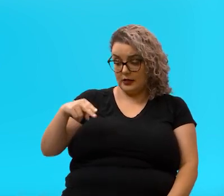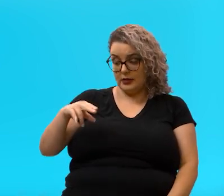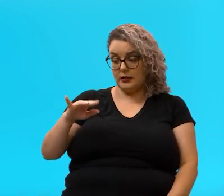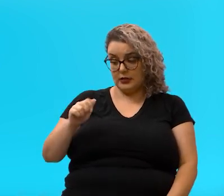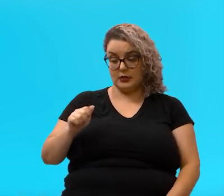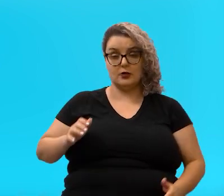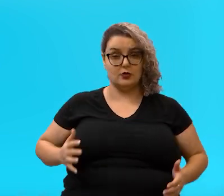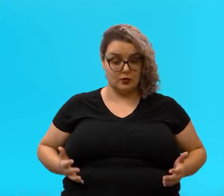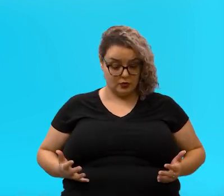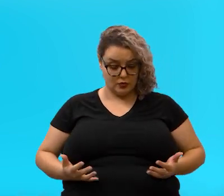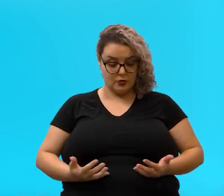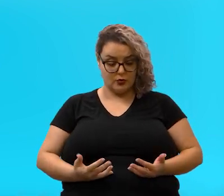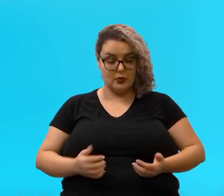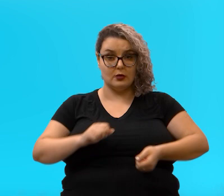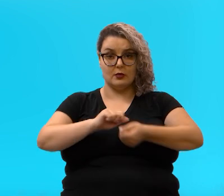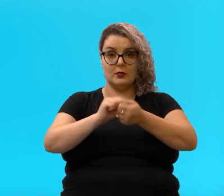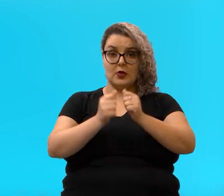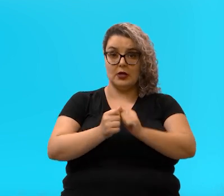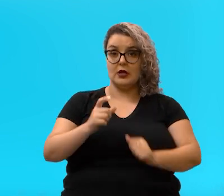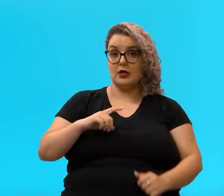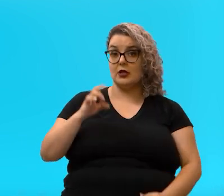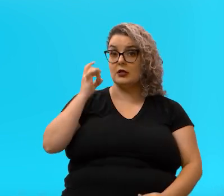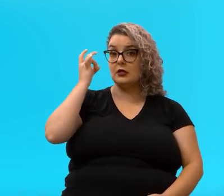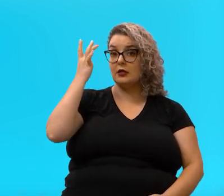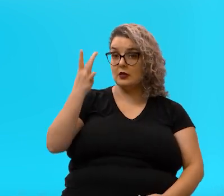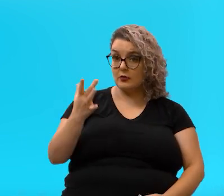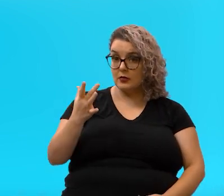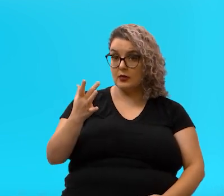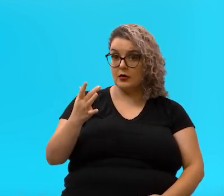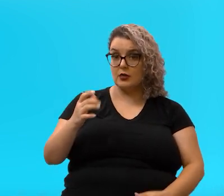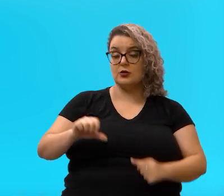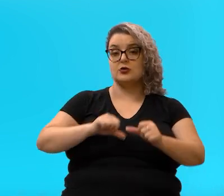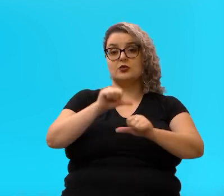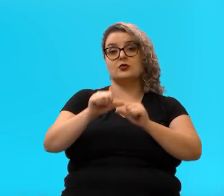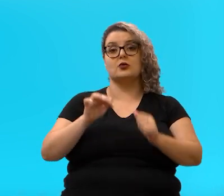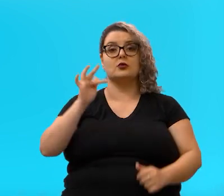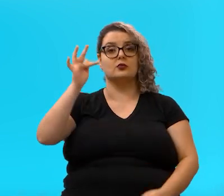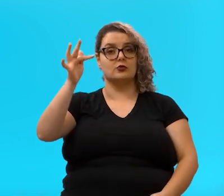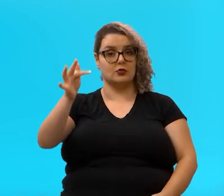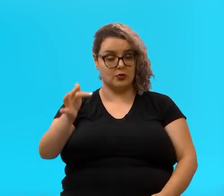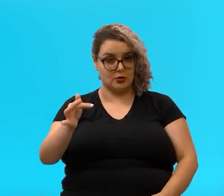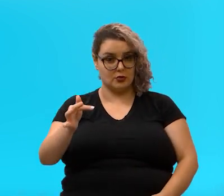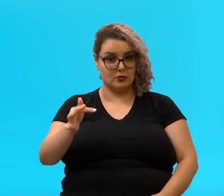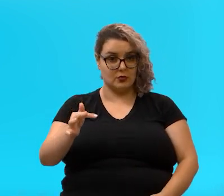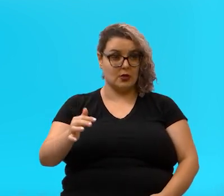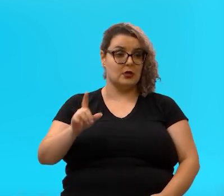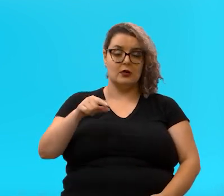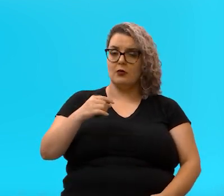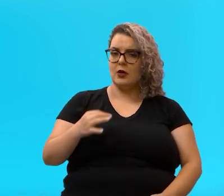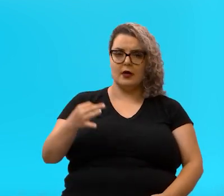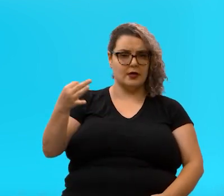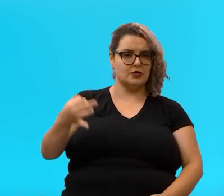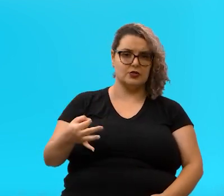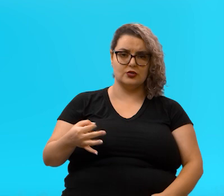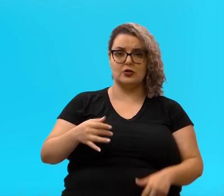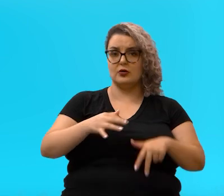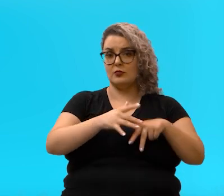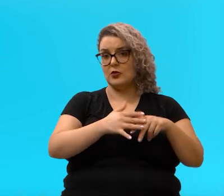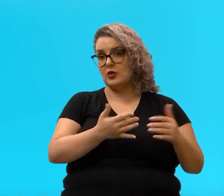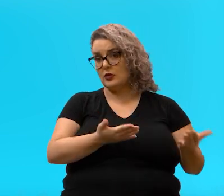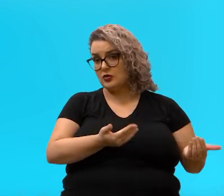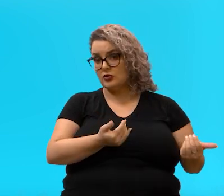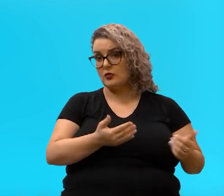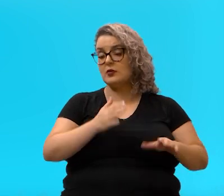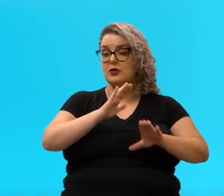tem uma facilidade de troca lá na frente. Então, é a prótese ideal para pacientes jovens